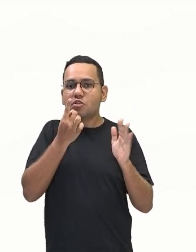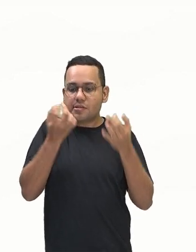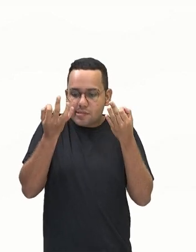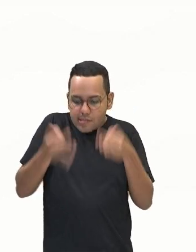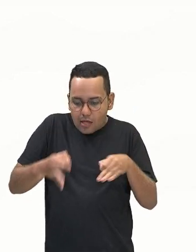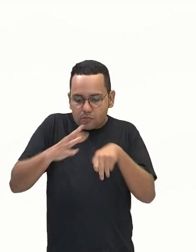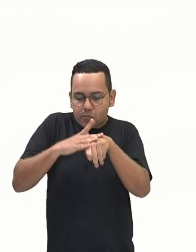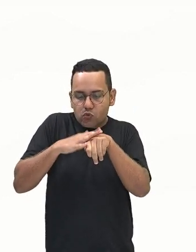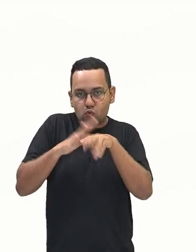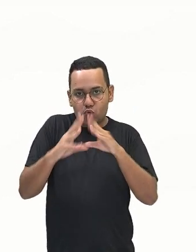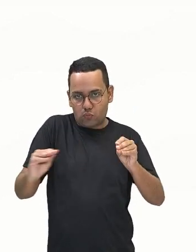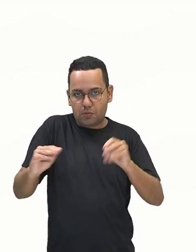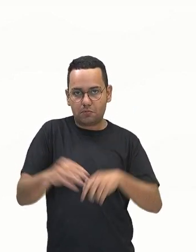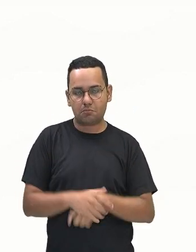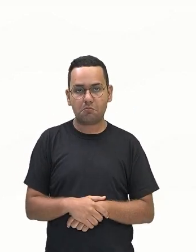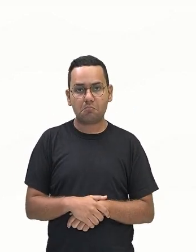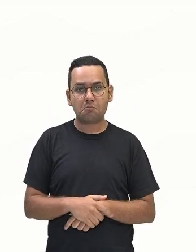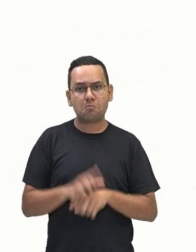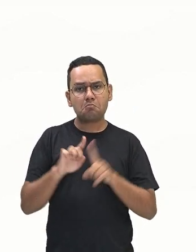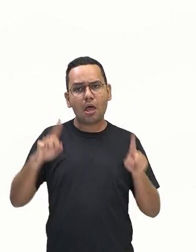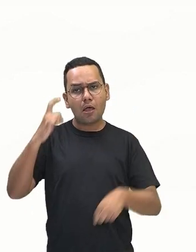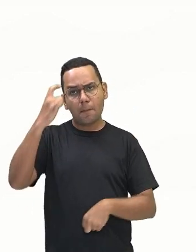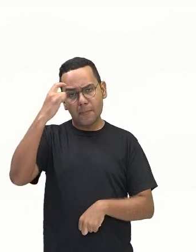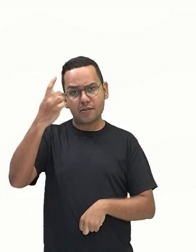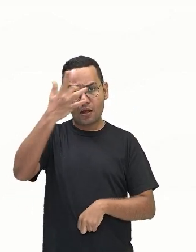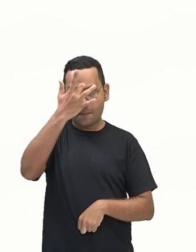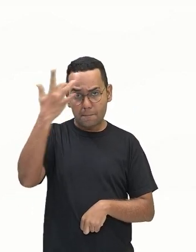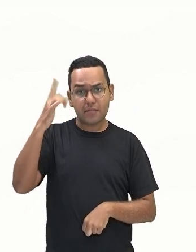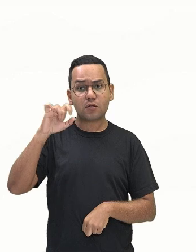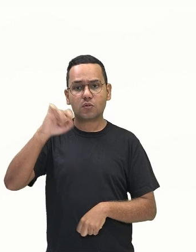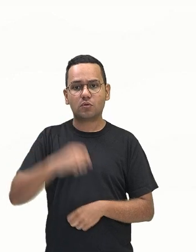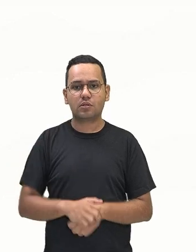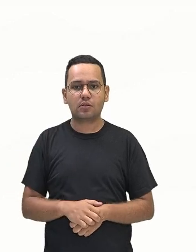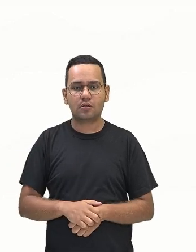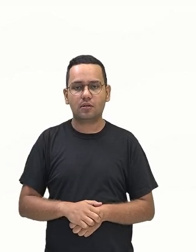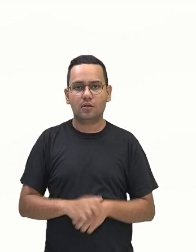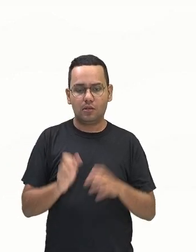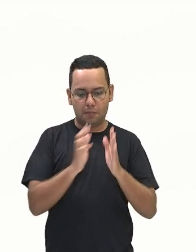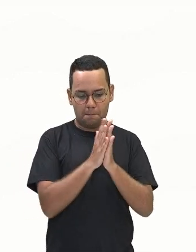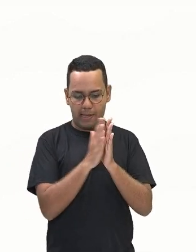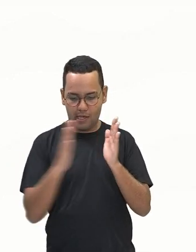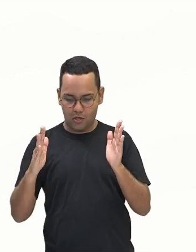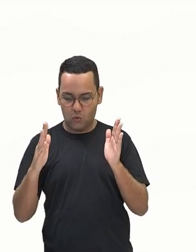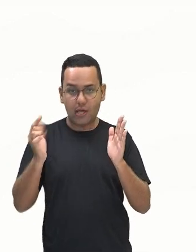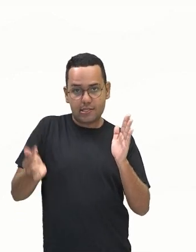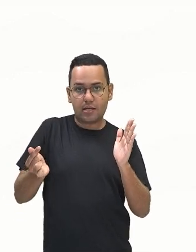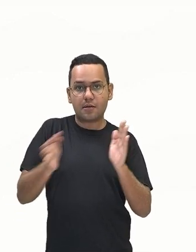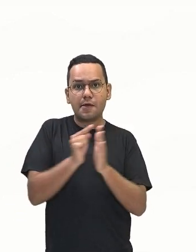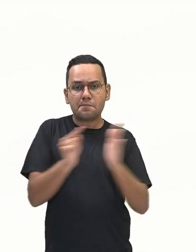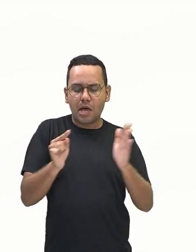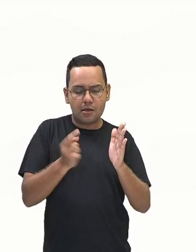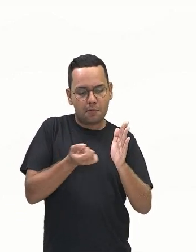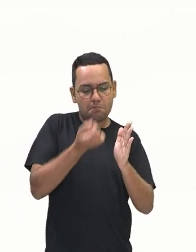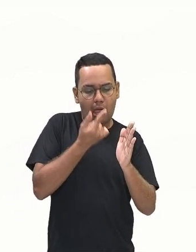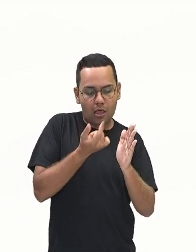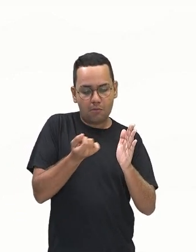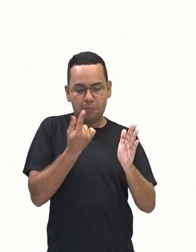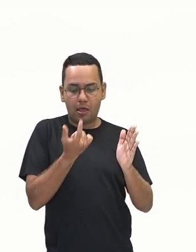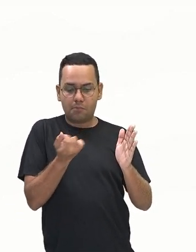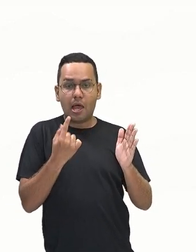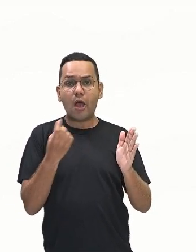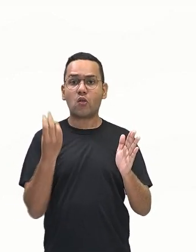e a pessoa, em vez de tomar 7 dias, só tomou 3 dias de medicamento, ela